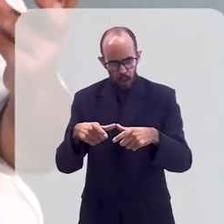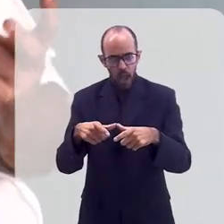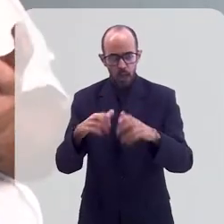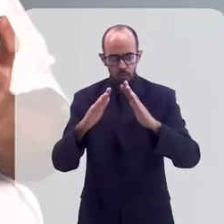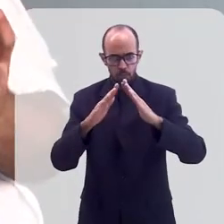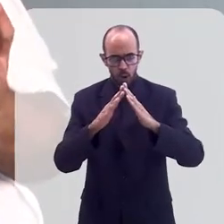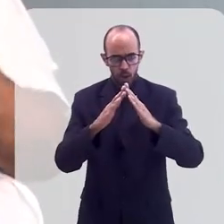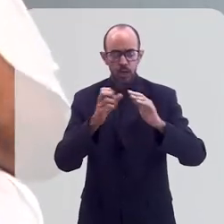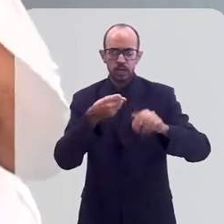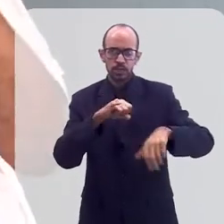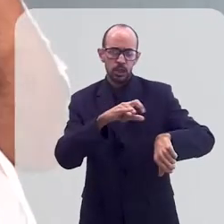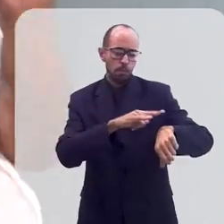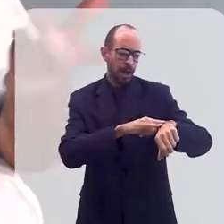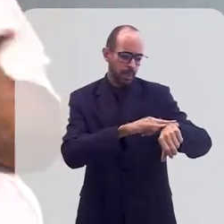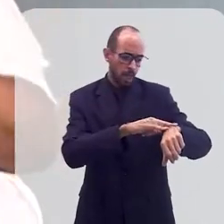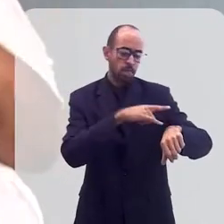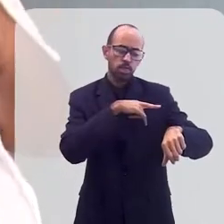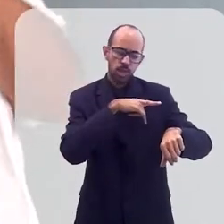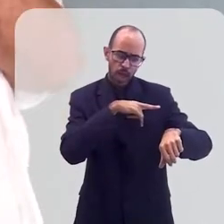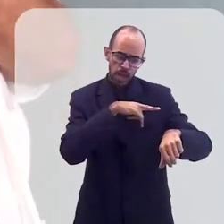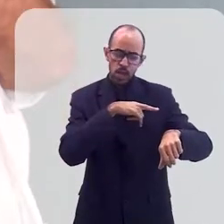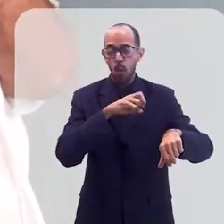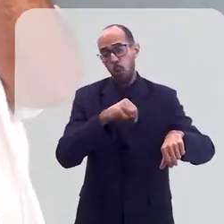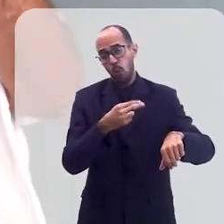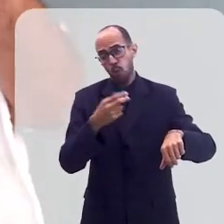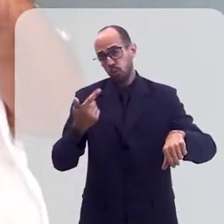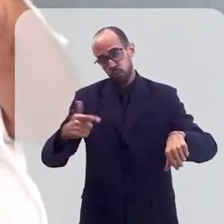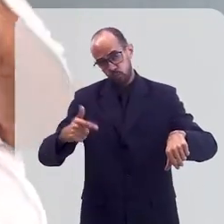moram, se elas têm banheiro, se não. A gente faz